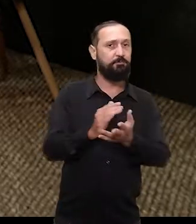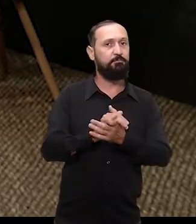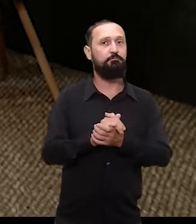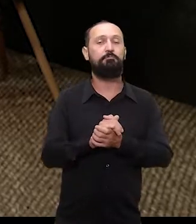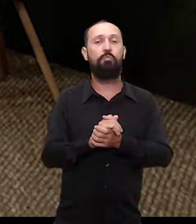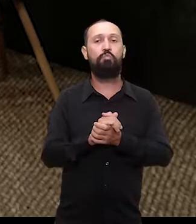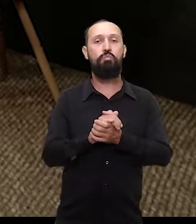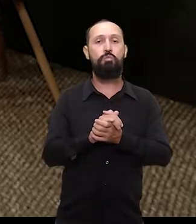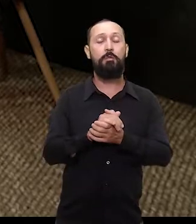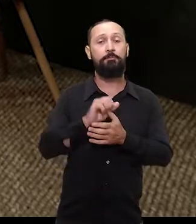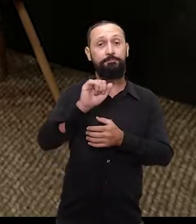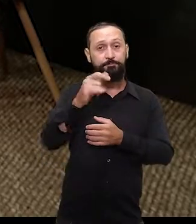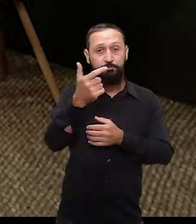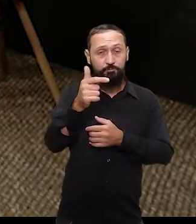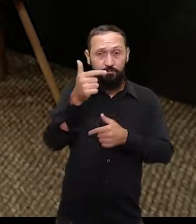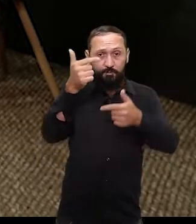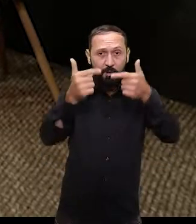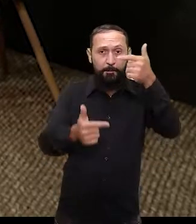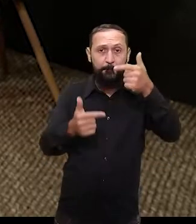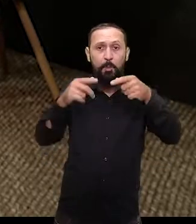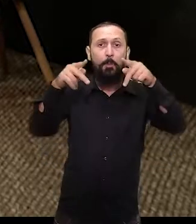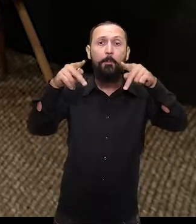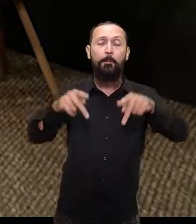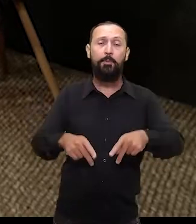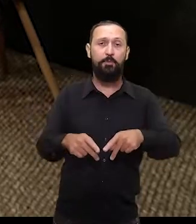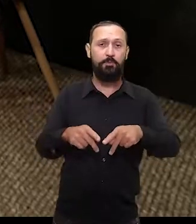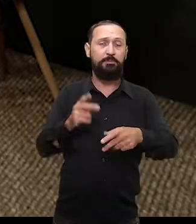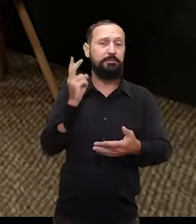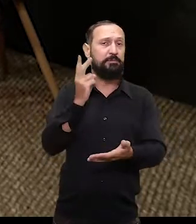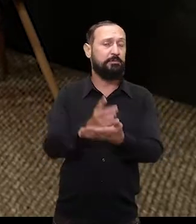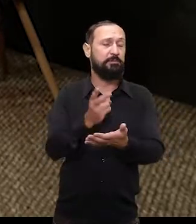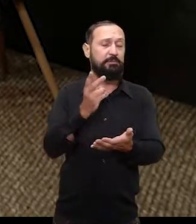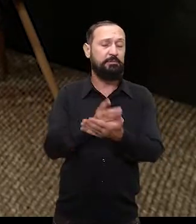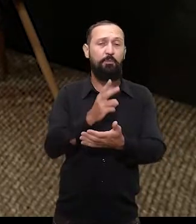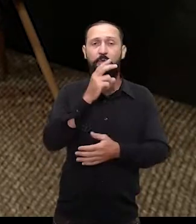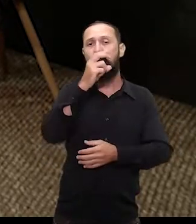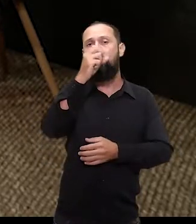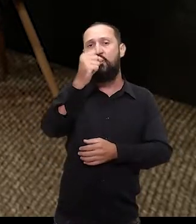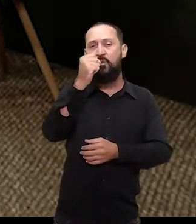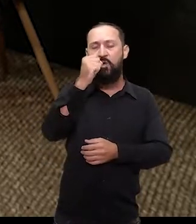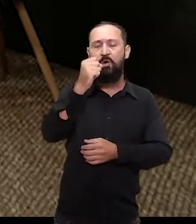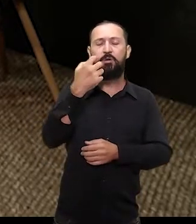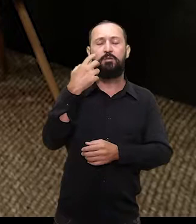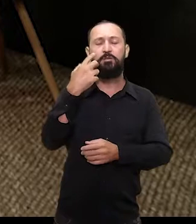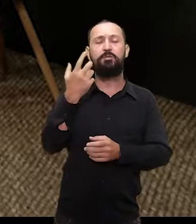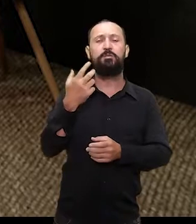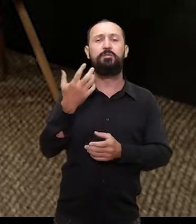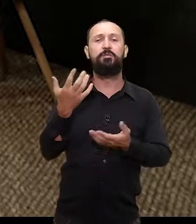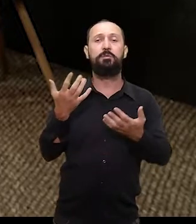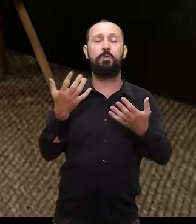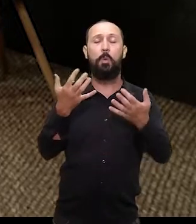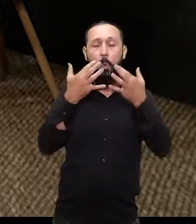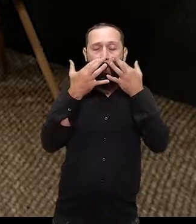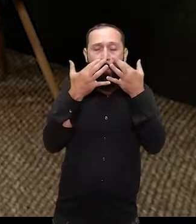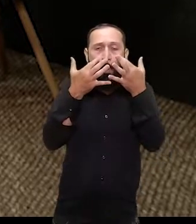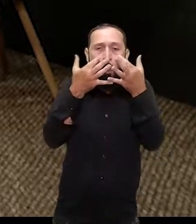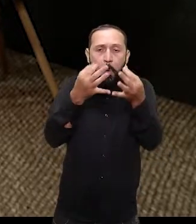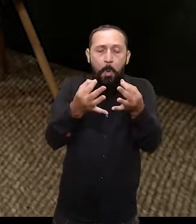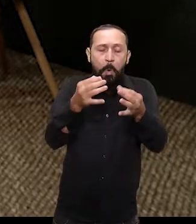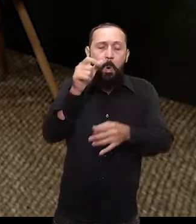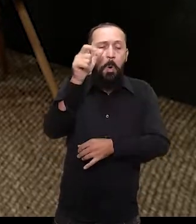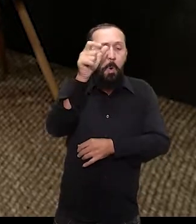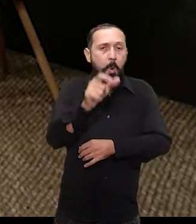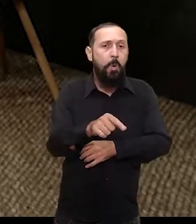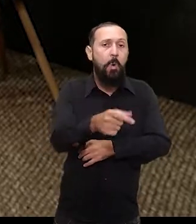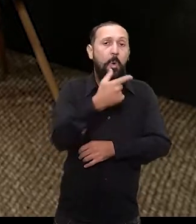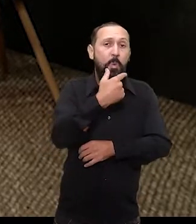então se não tivermos políticas públicas cada vez maiores um olhar mais cuidadoso ao